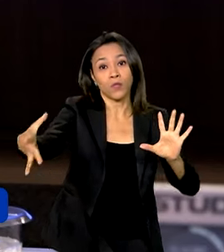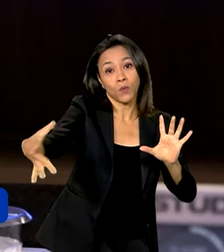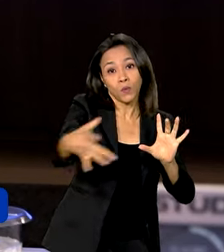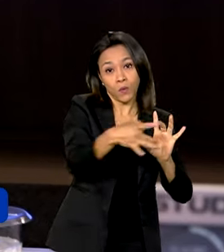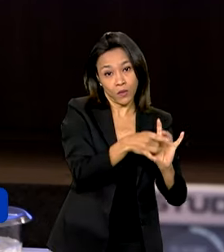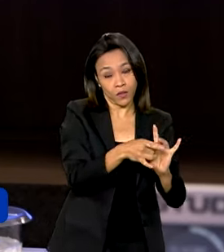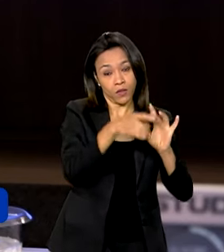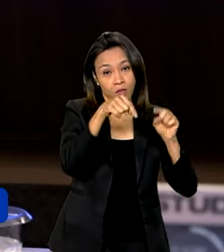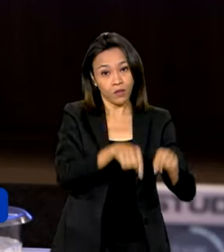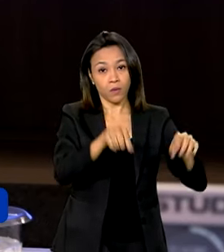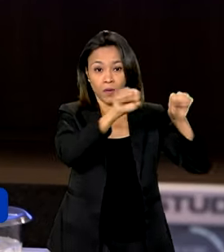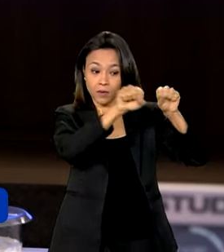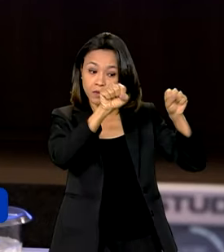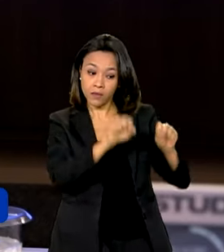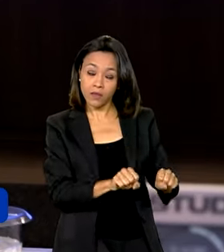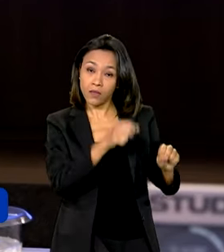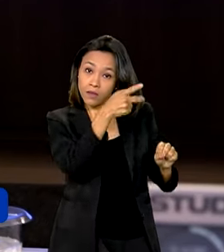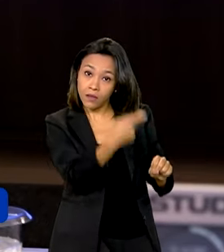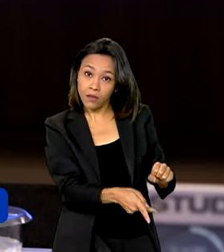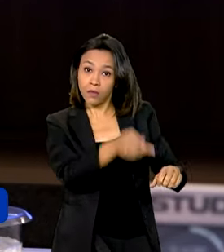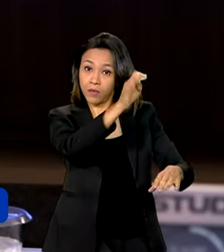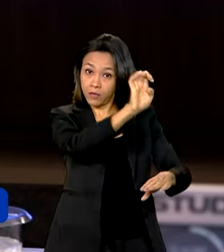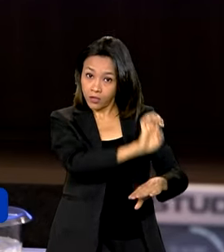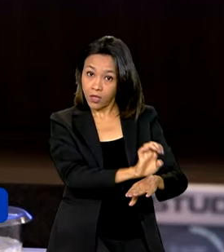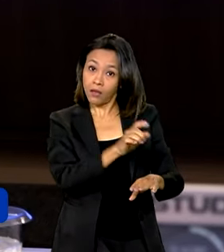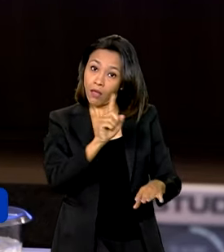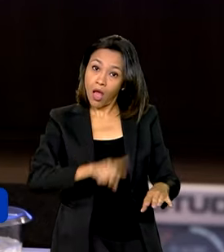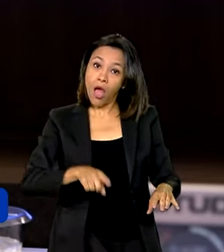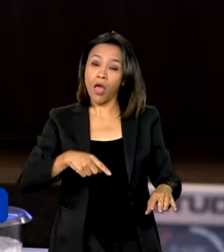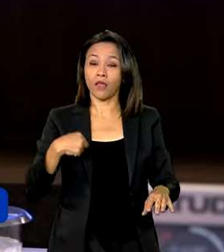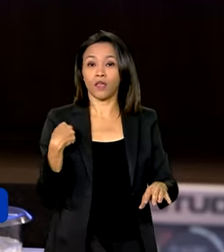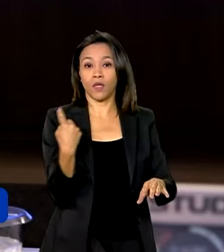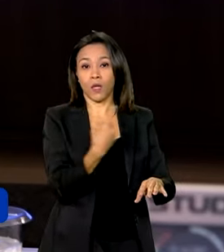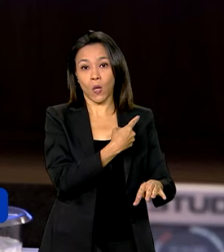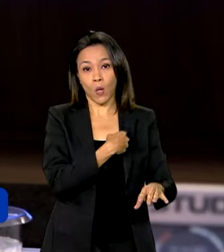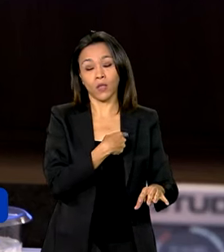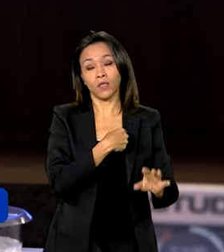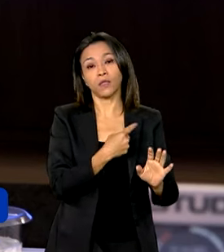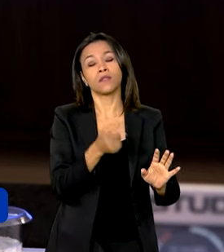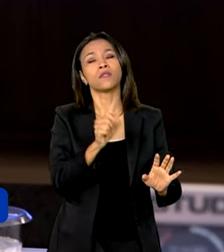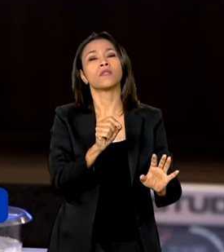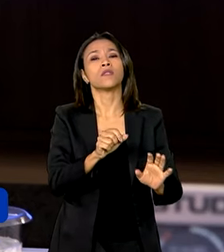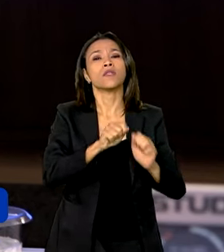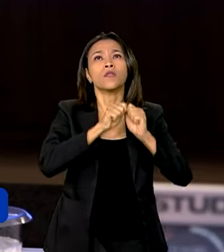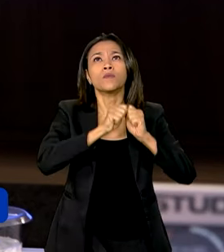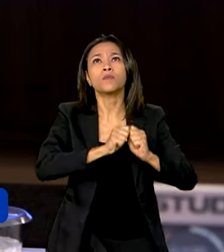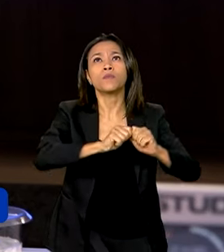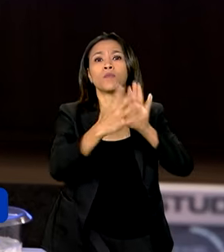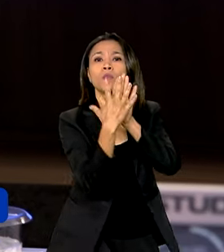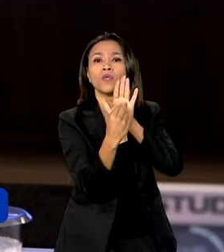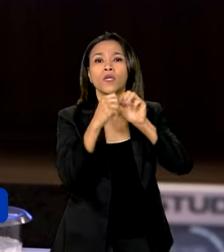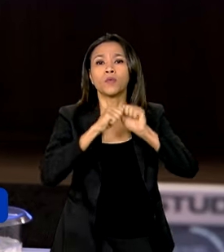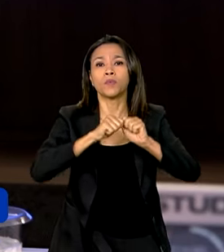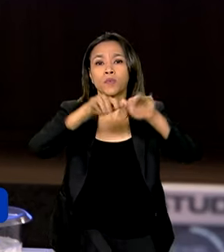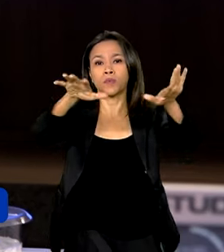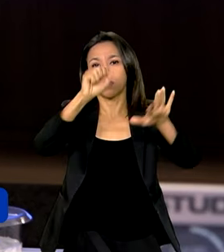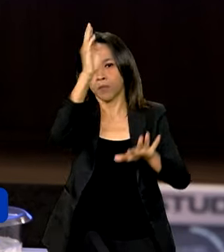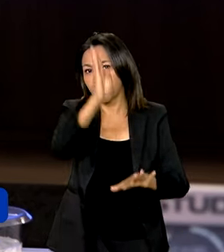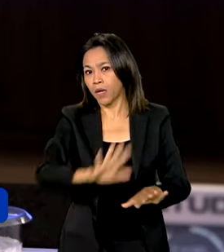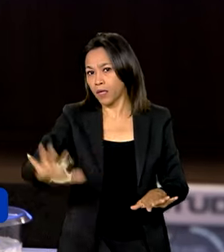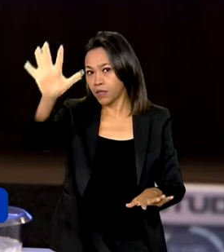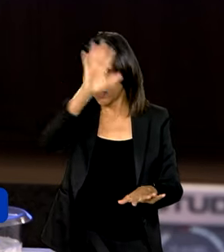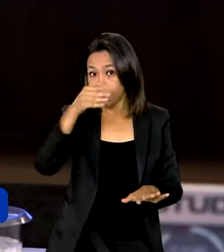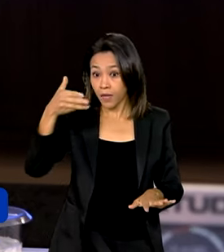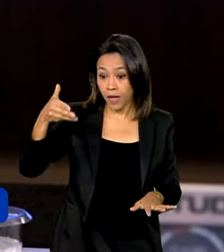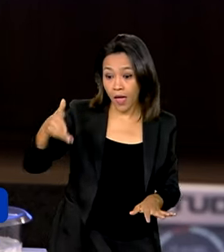local que é a linha que nós adotamos em todo o Brasil né que é serem hospitais